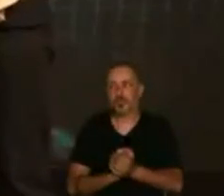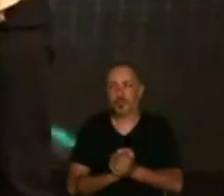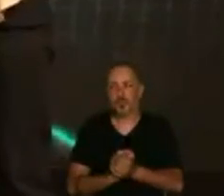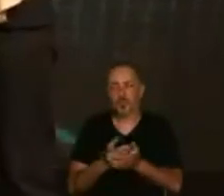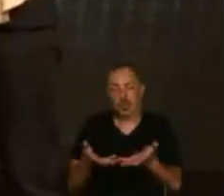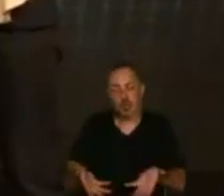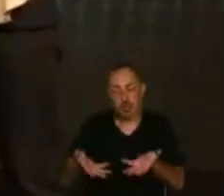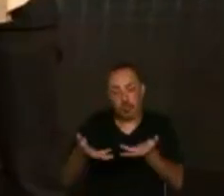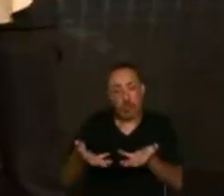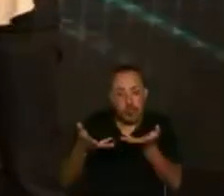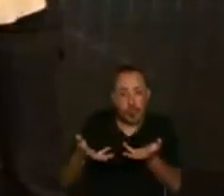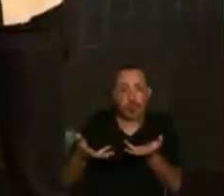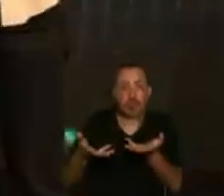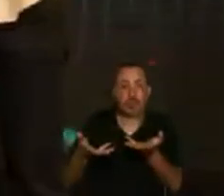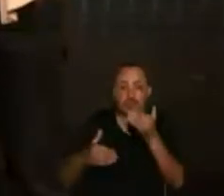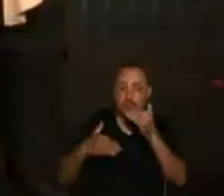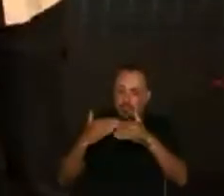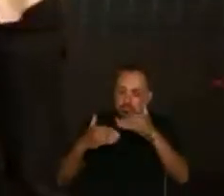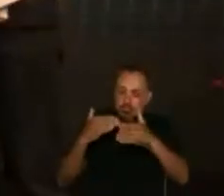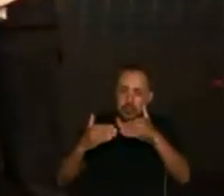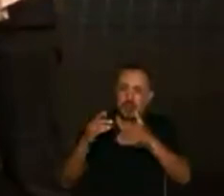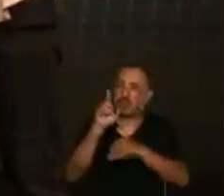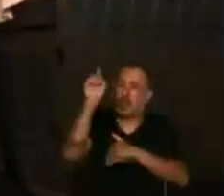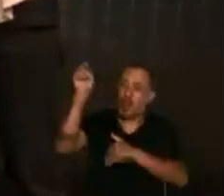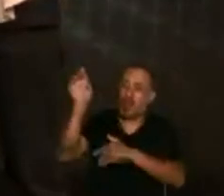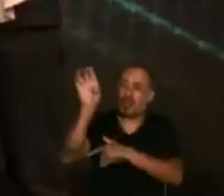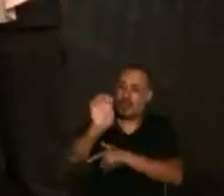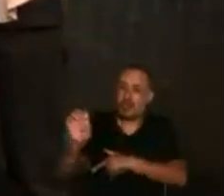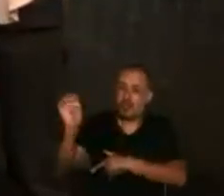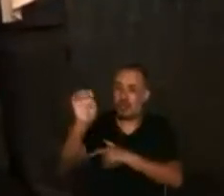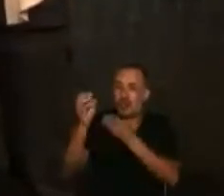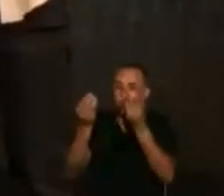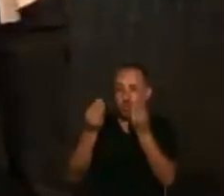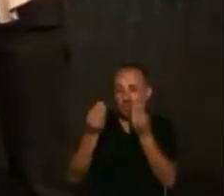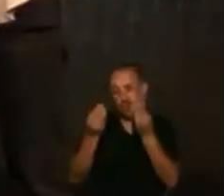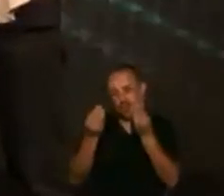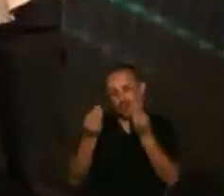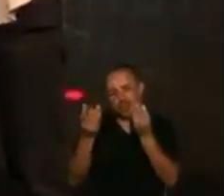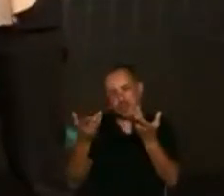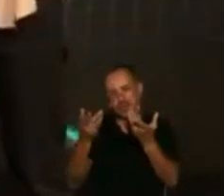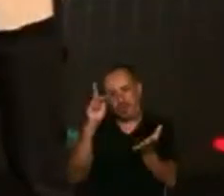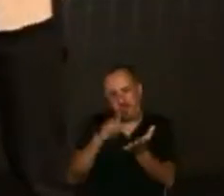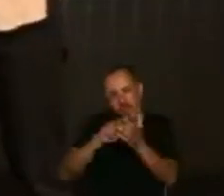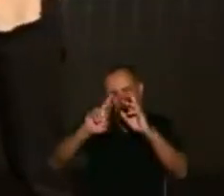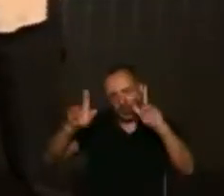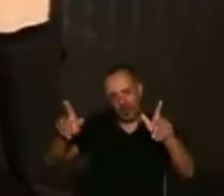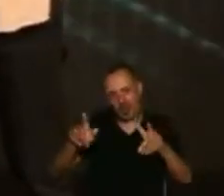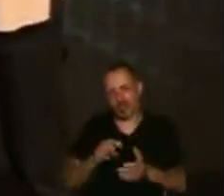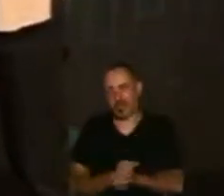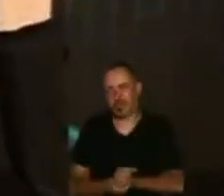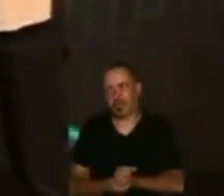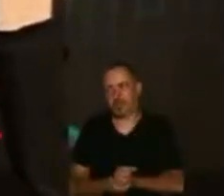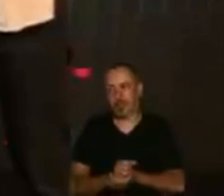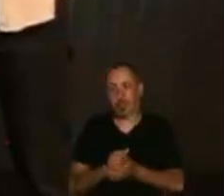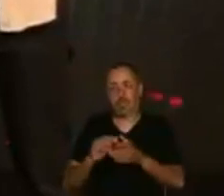empurrão poder ter um processo lá na Europa e tal, e ver como que isso se aplica lá àquela realidade. Né? Exatamente. Então,